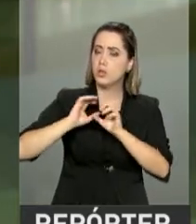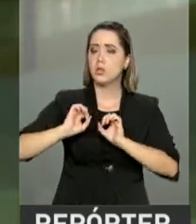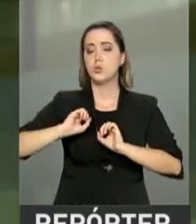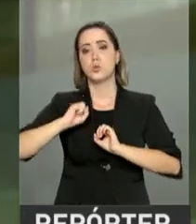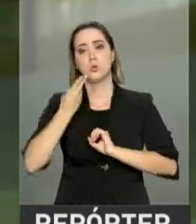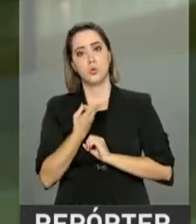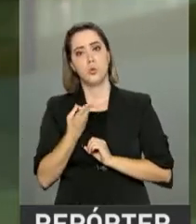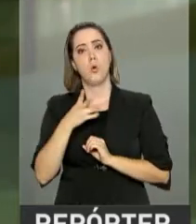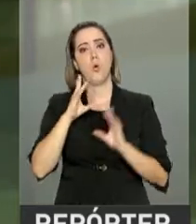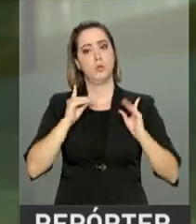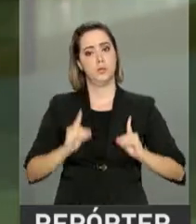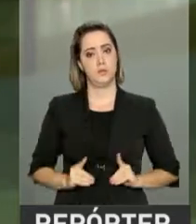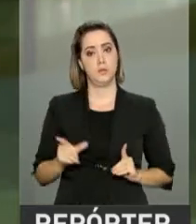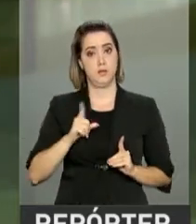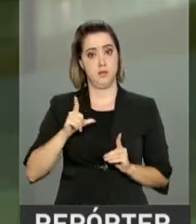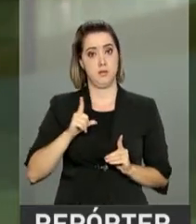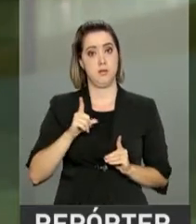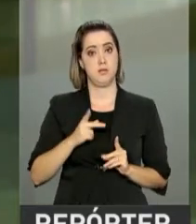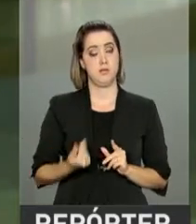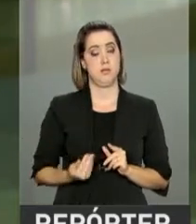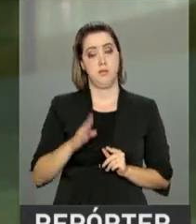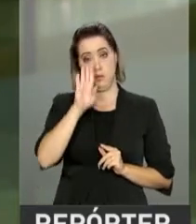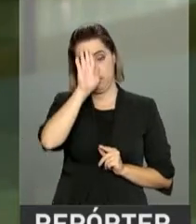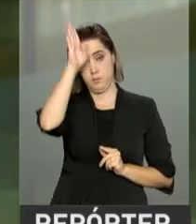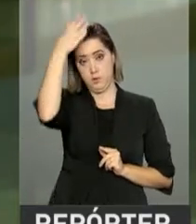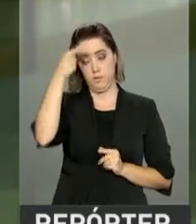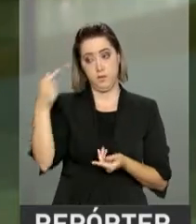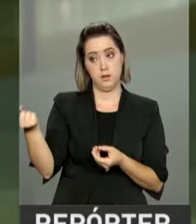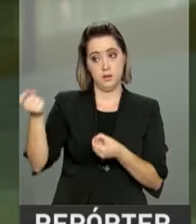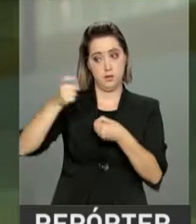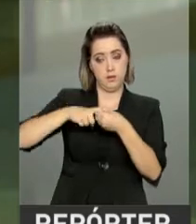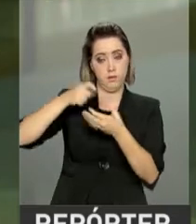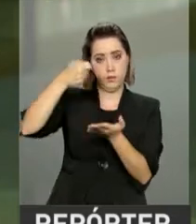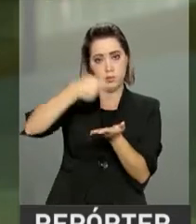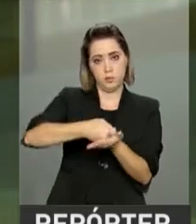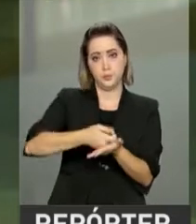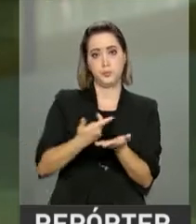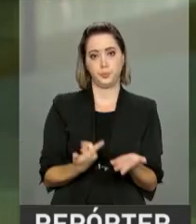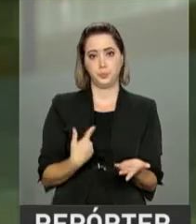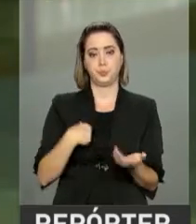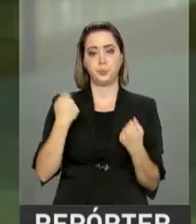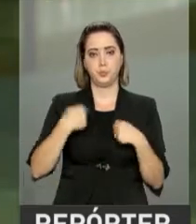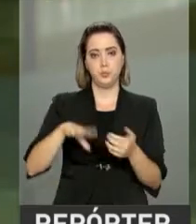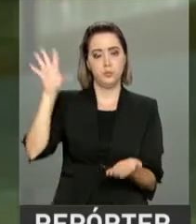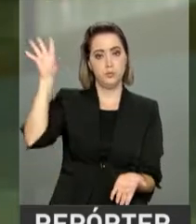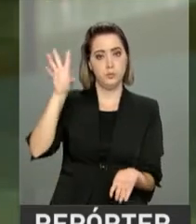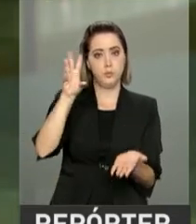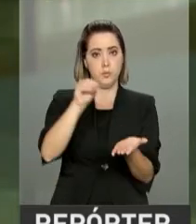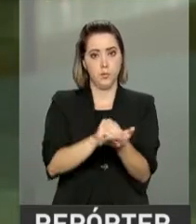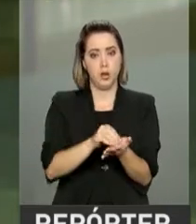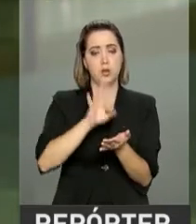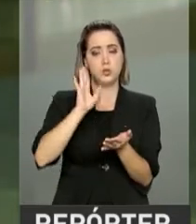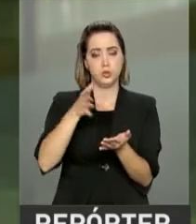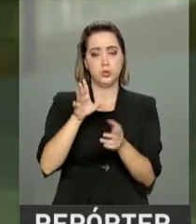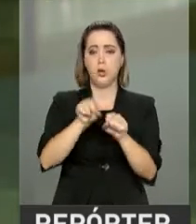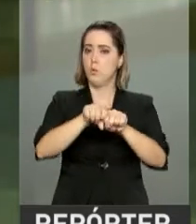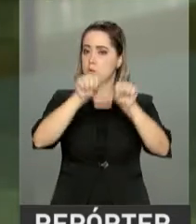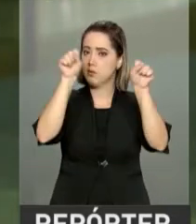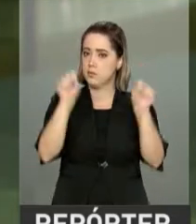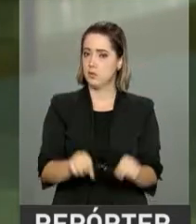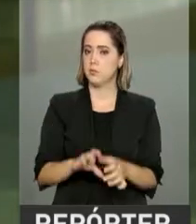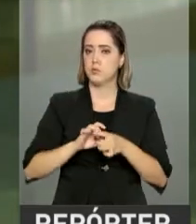restituições o programa para fazer a declaração do imposto de renda está disponível para download desde o dia 23 de